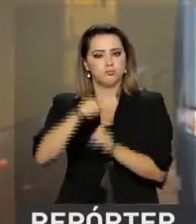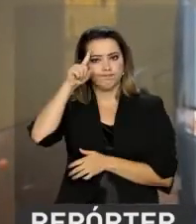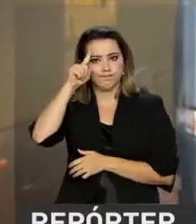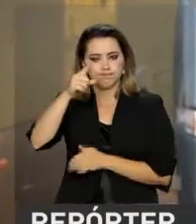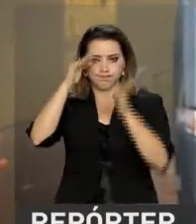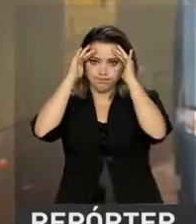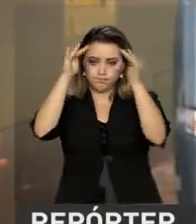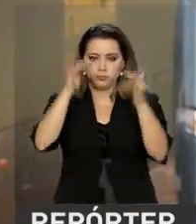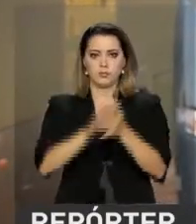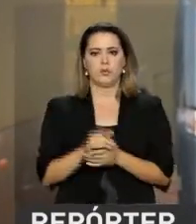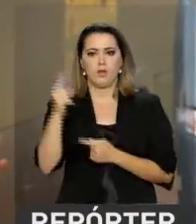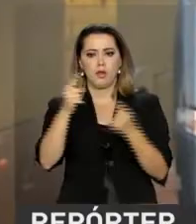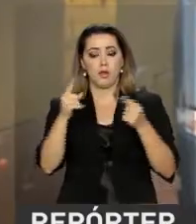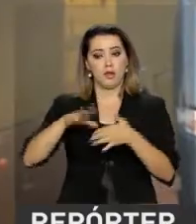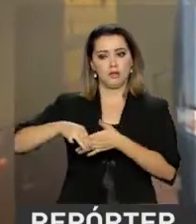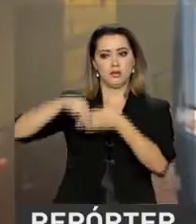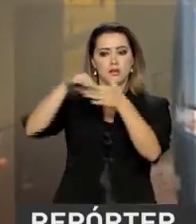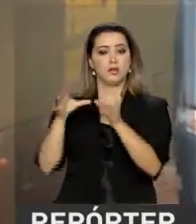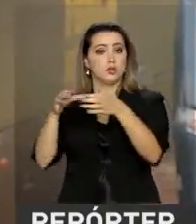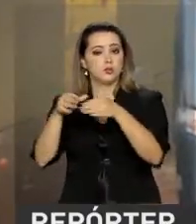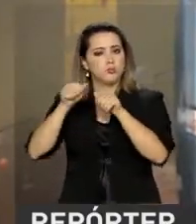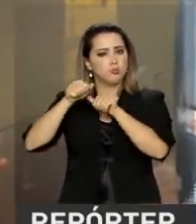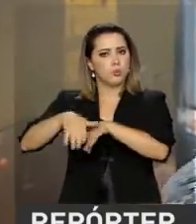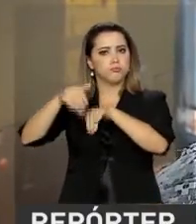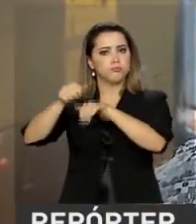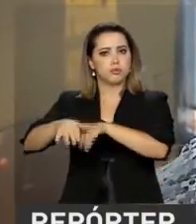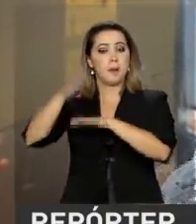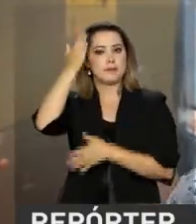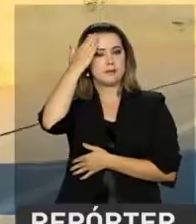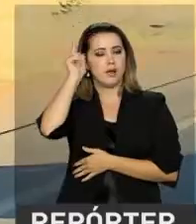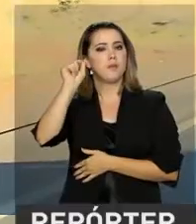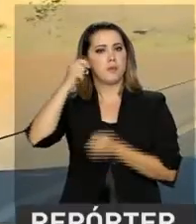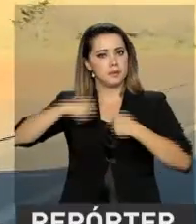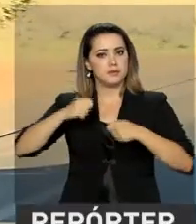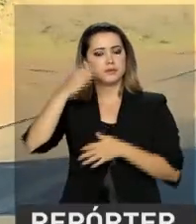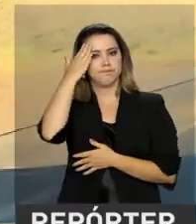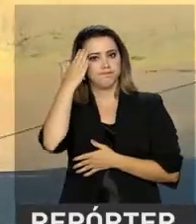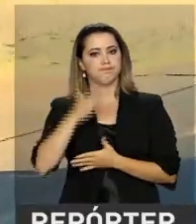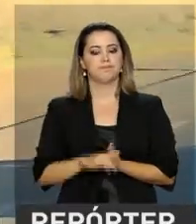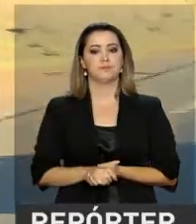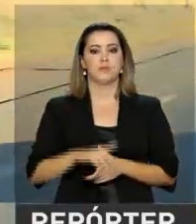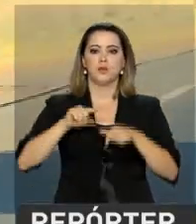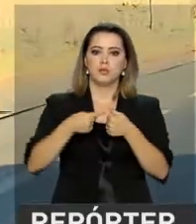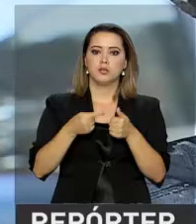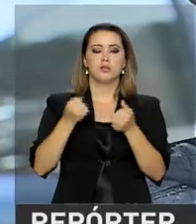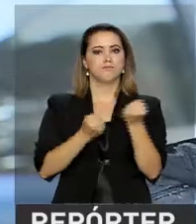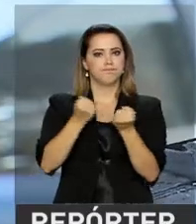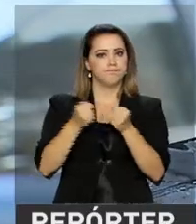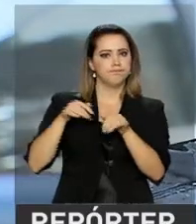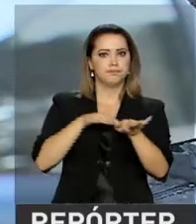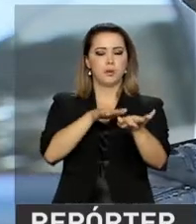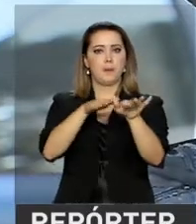cada comandantes de tropa sabe exatamente quem cumprir e depois saíram emissão